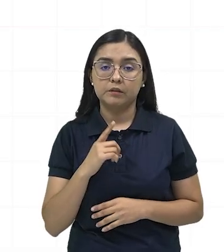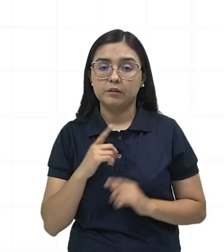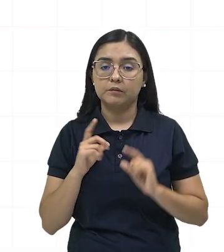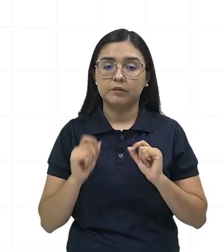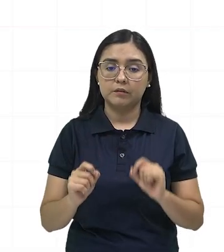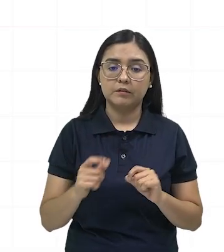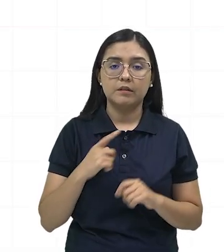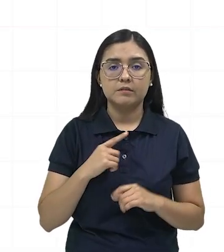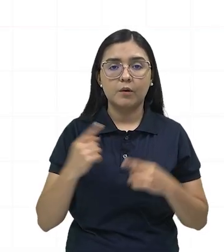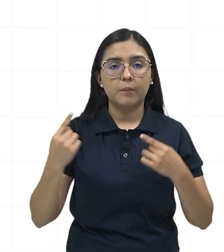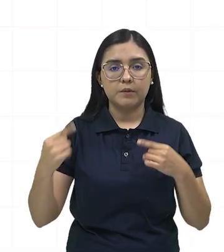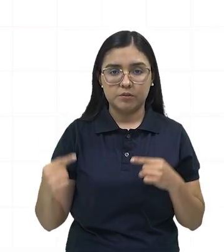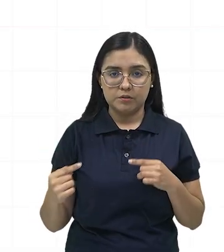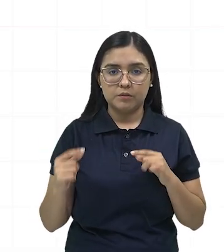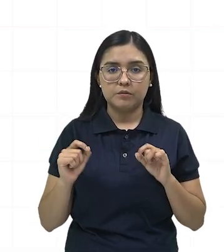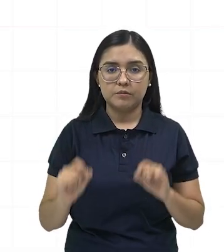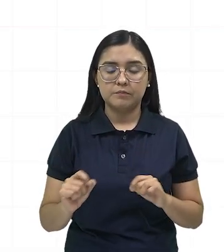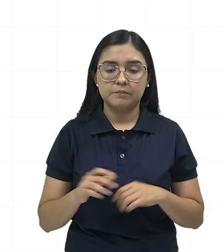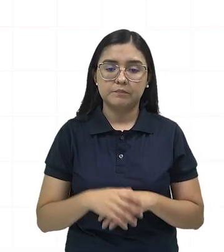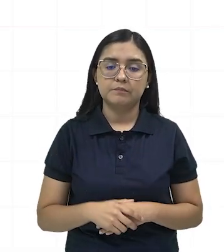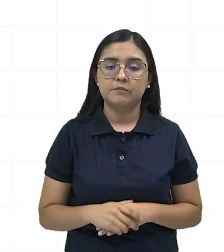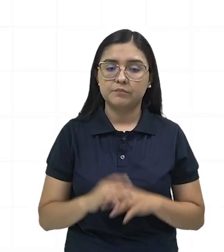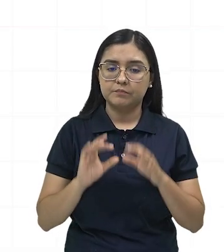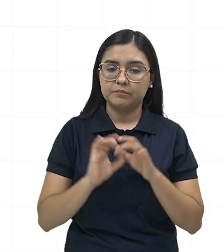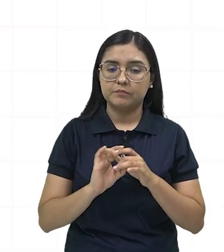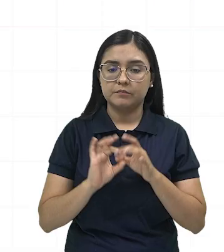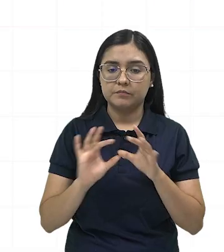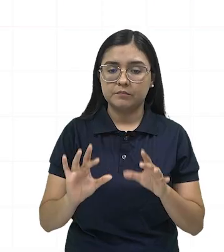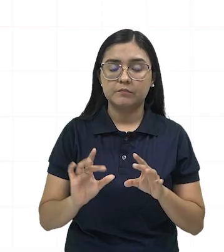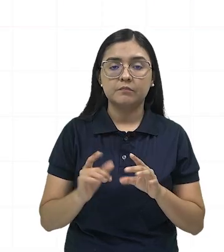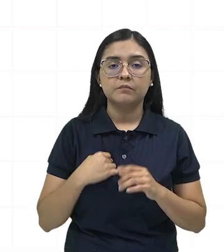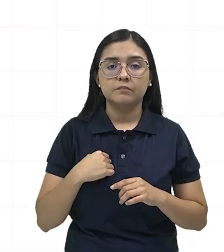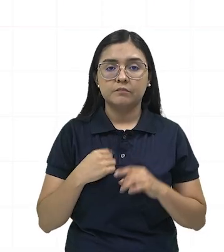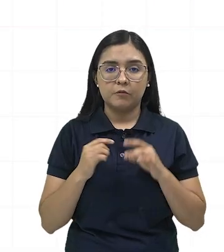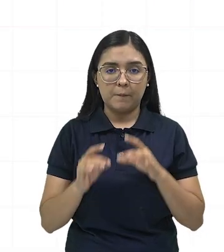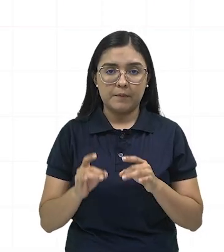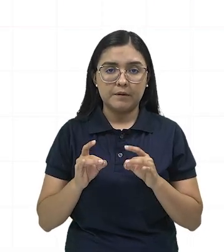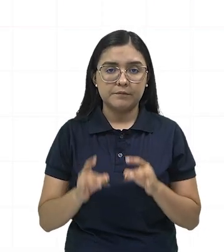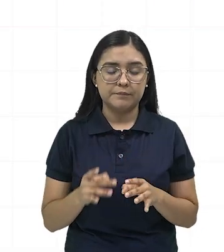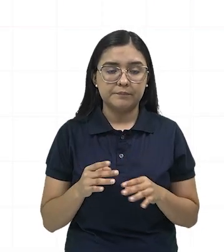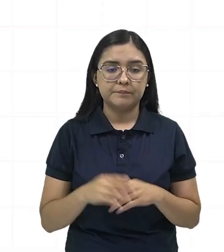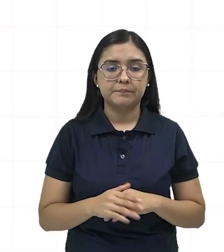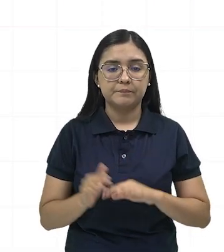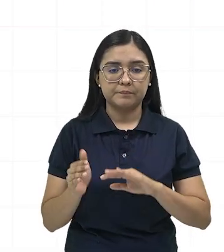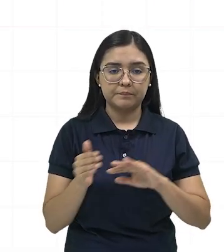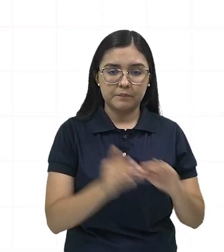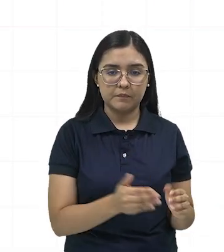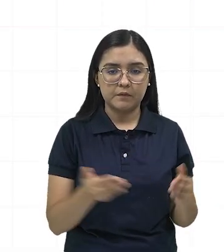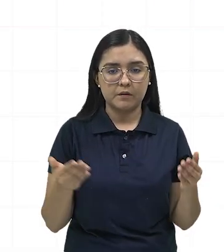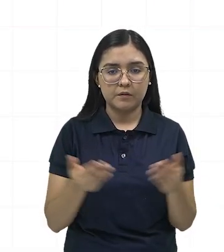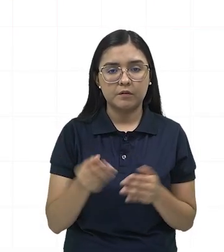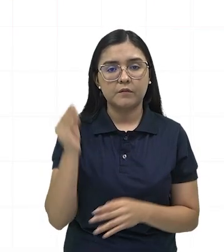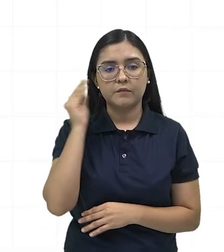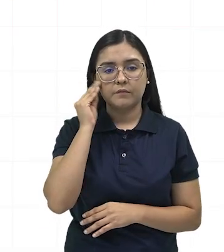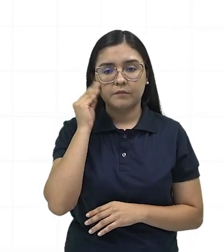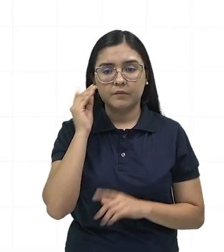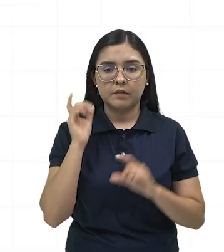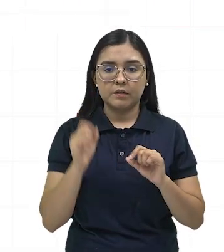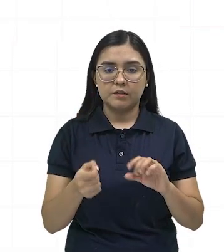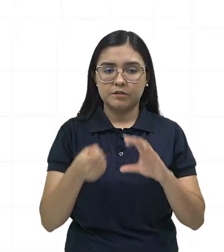né, essa competição de livre comércio, tá bom? Vamos agora às características